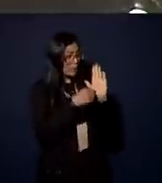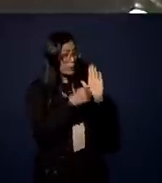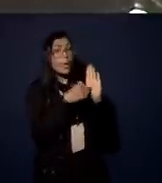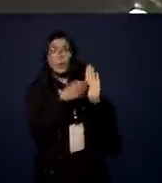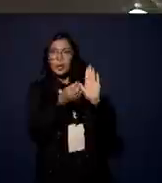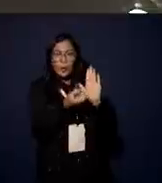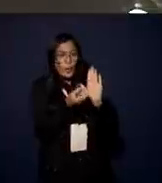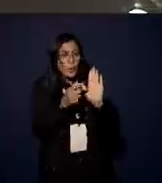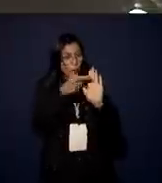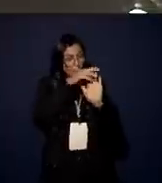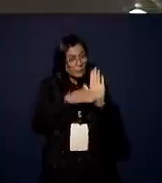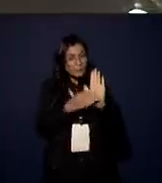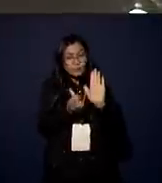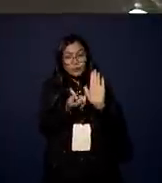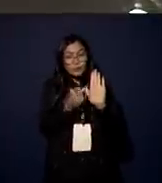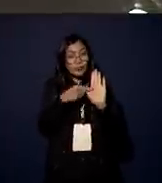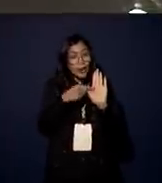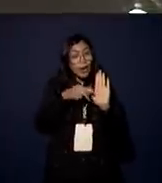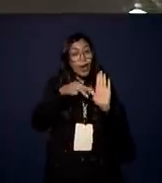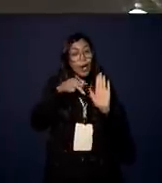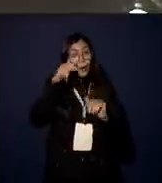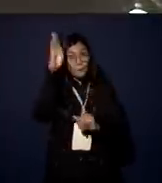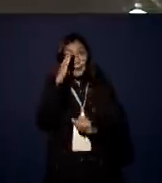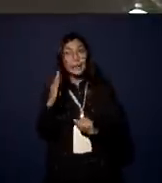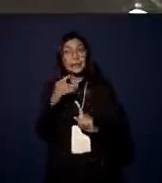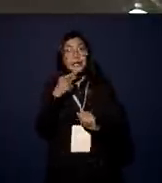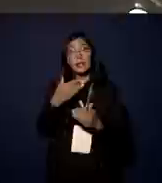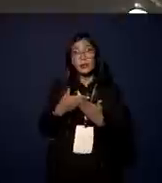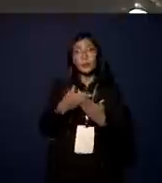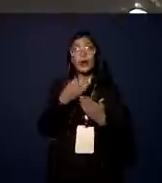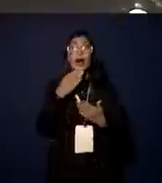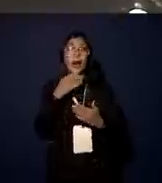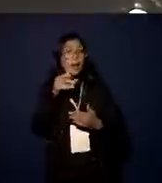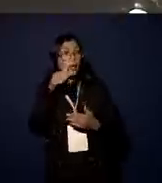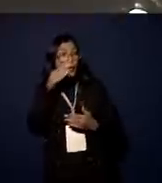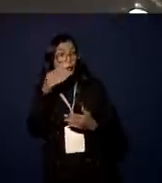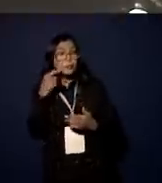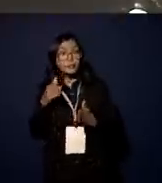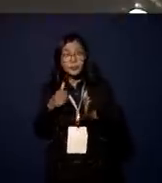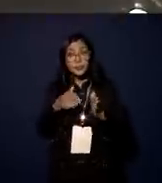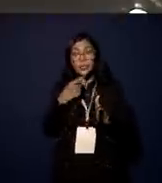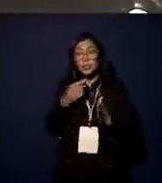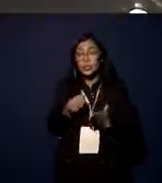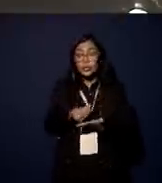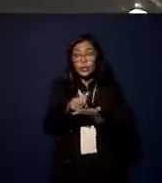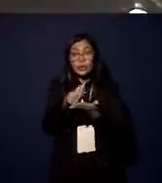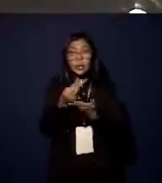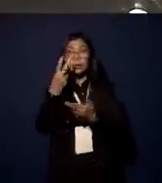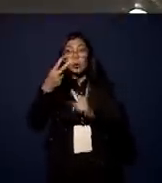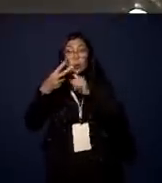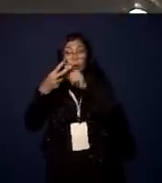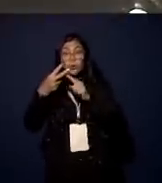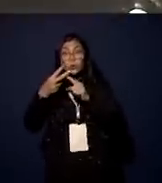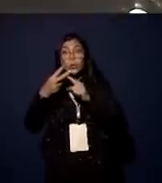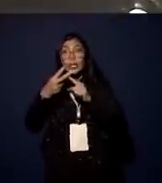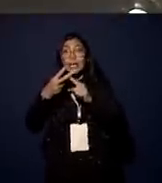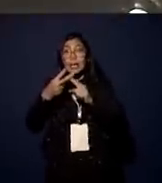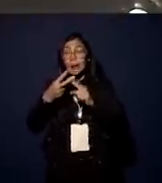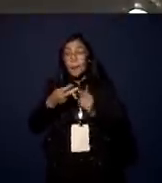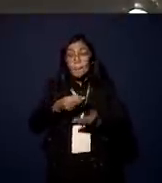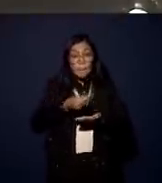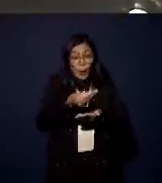gente tem um bom cardápio Nacional Só uma curiosidade o ano passado nós só não entregamos em dois municípios brasileiros